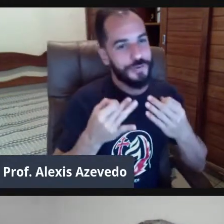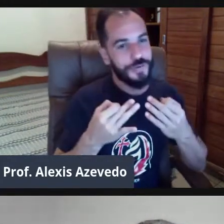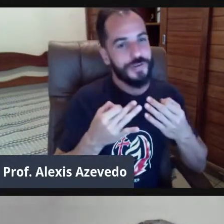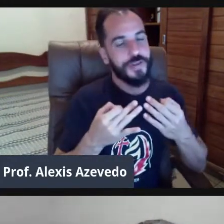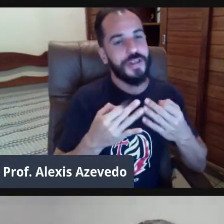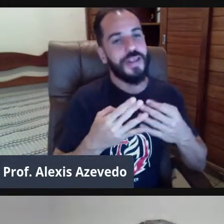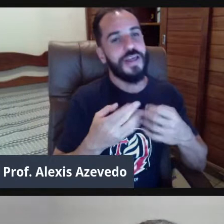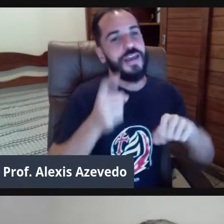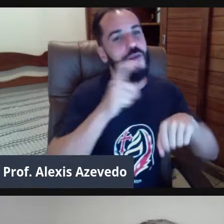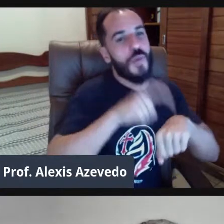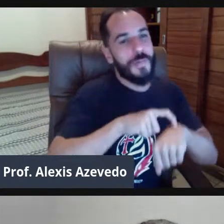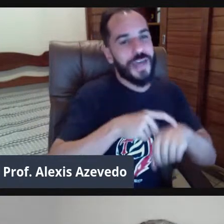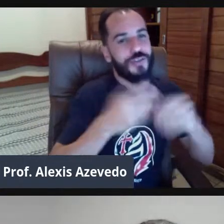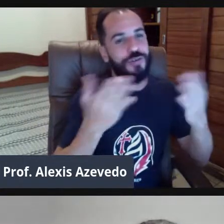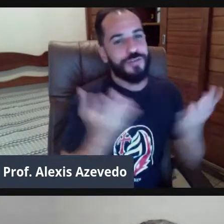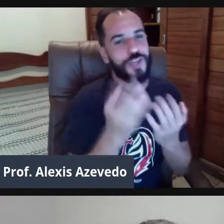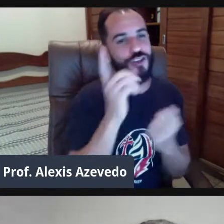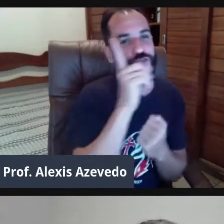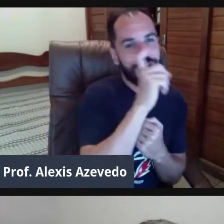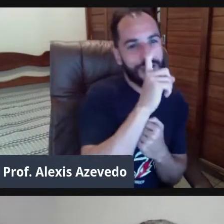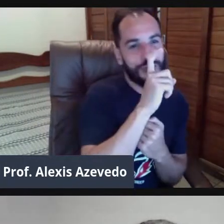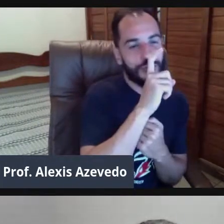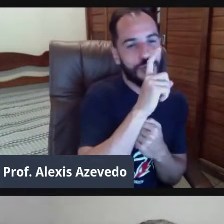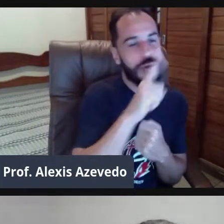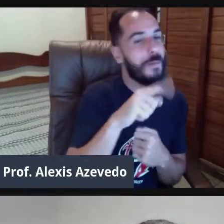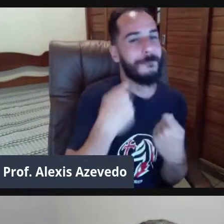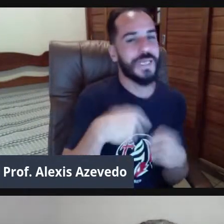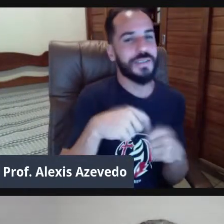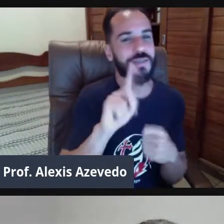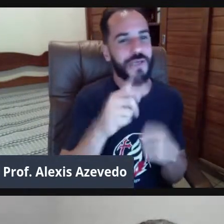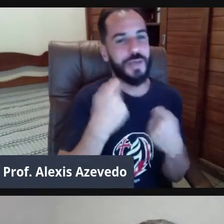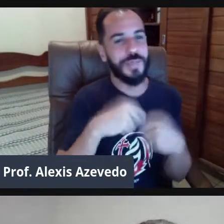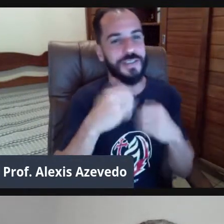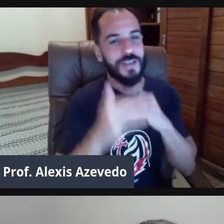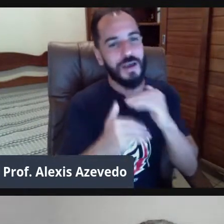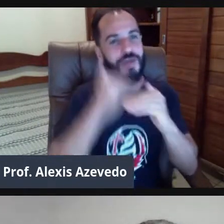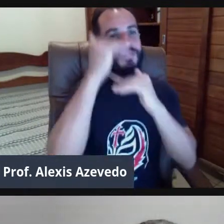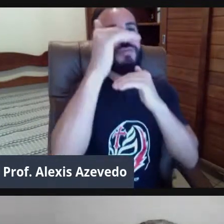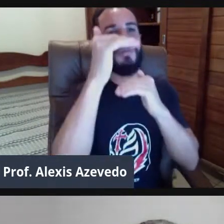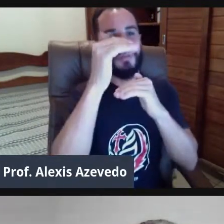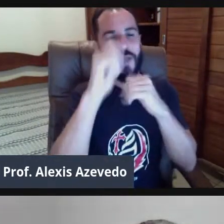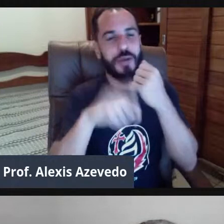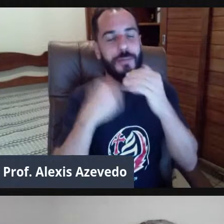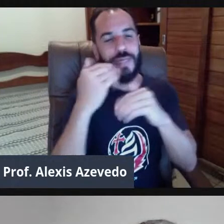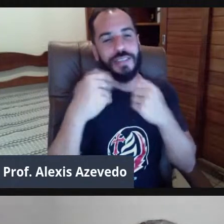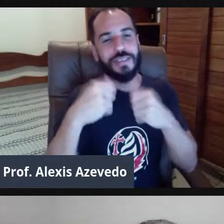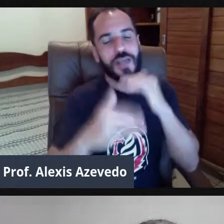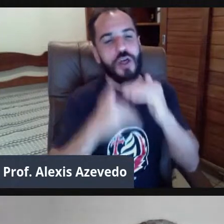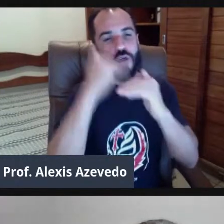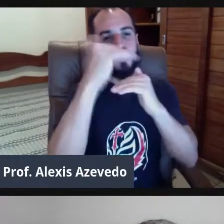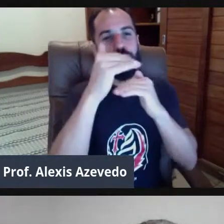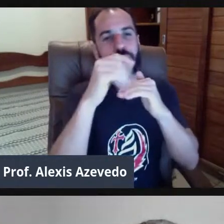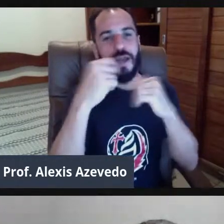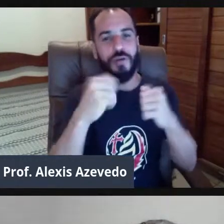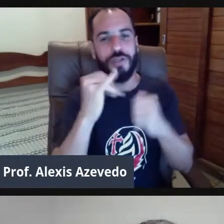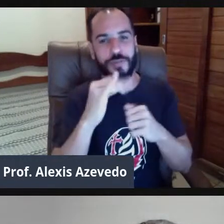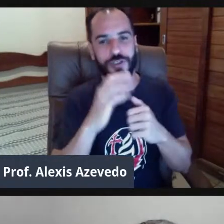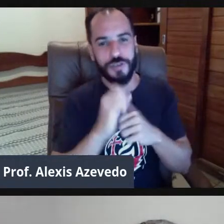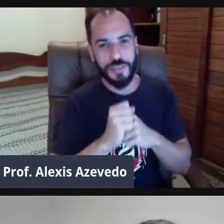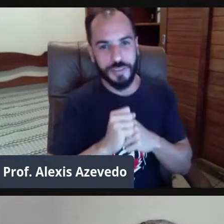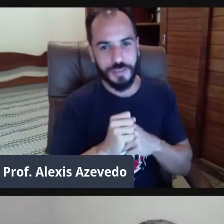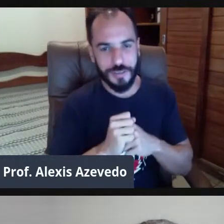crise que a gente é obrigado a dar saltos, né, e a se renovar. Exatamente para poder ir além da